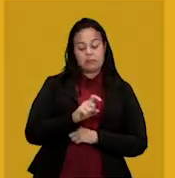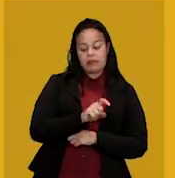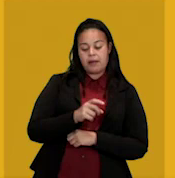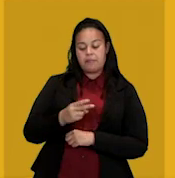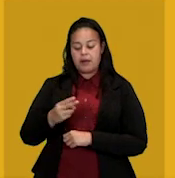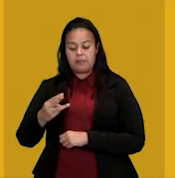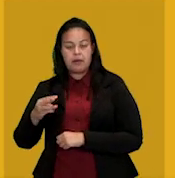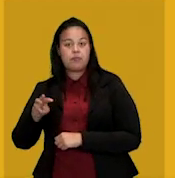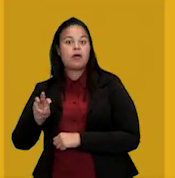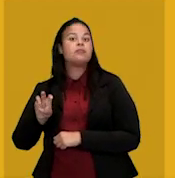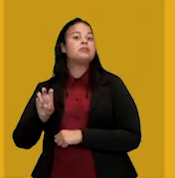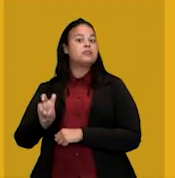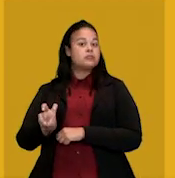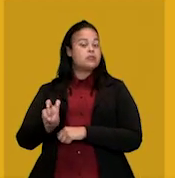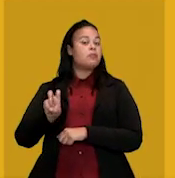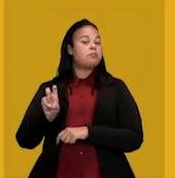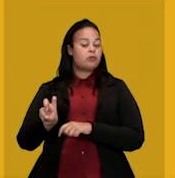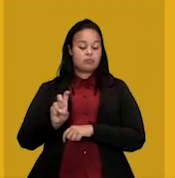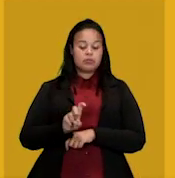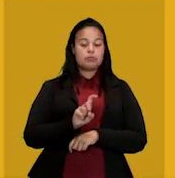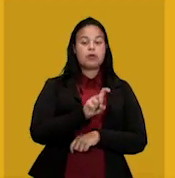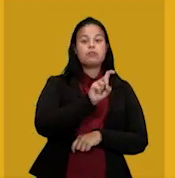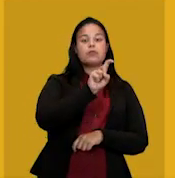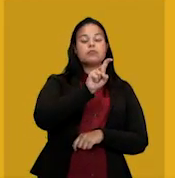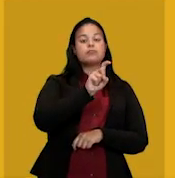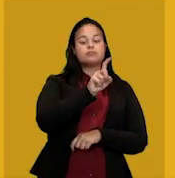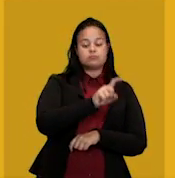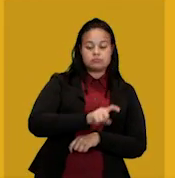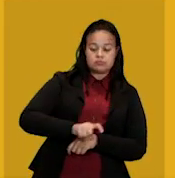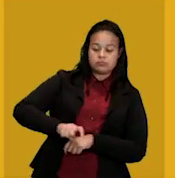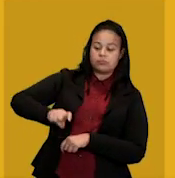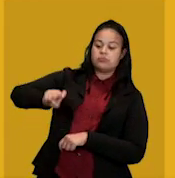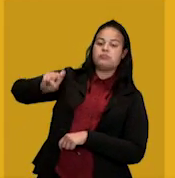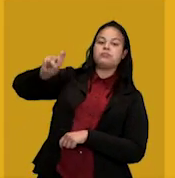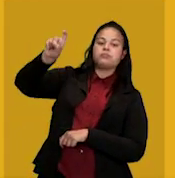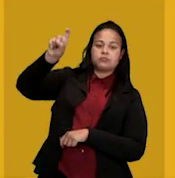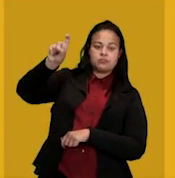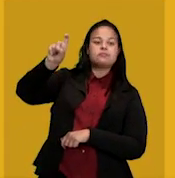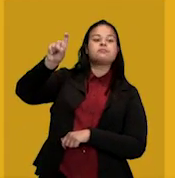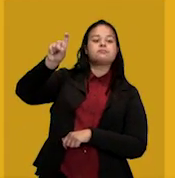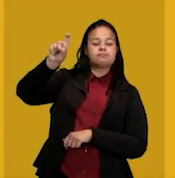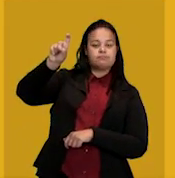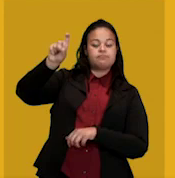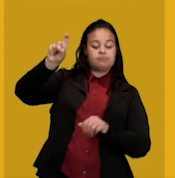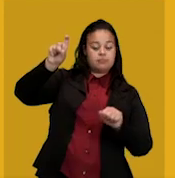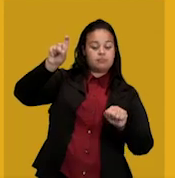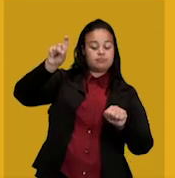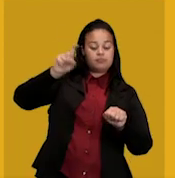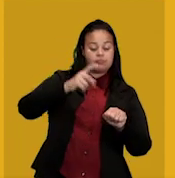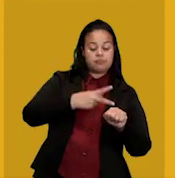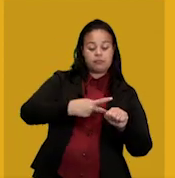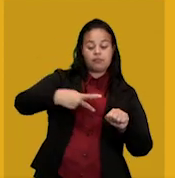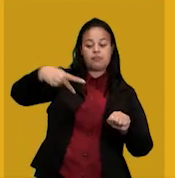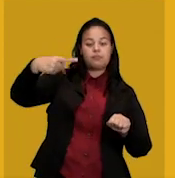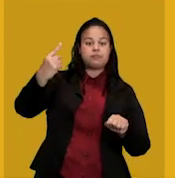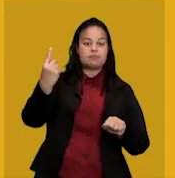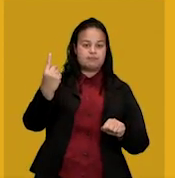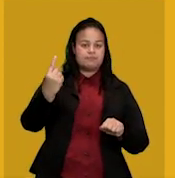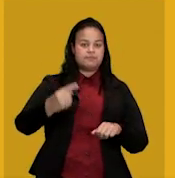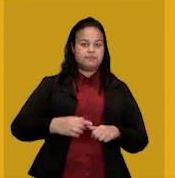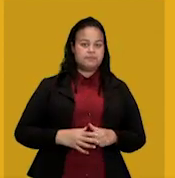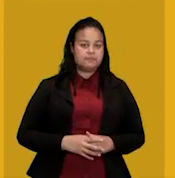de bom tamanho. Então essa é a função crescente com A maior do que 1.